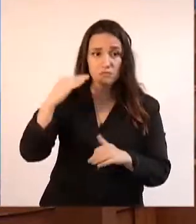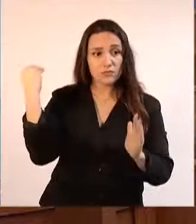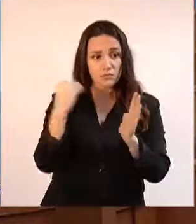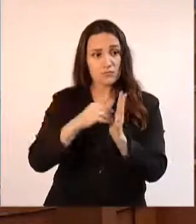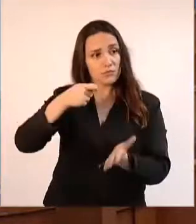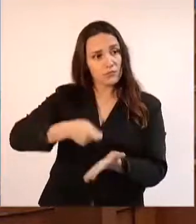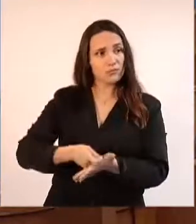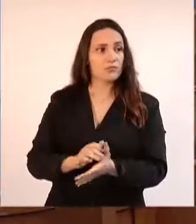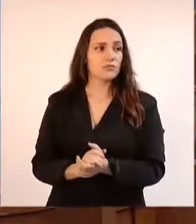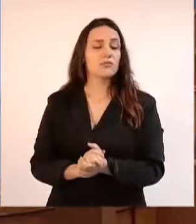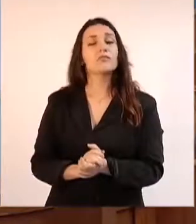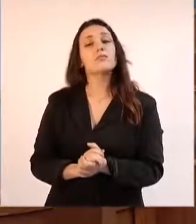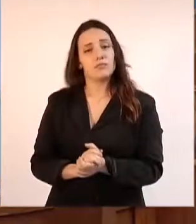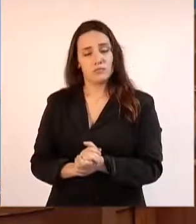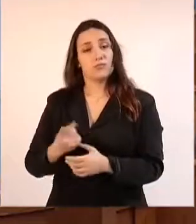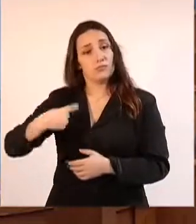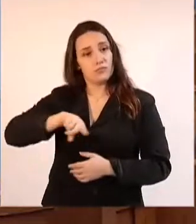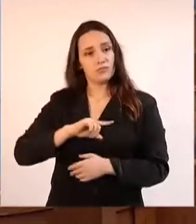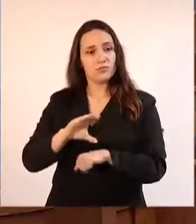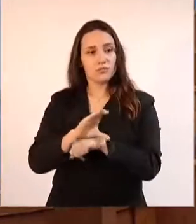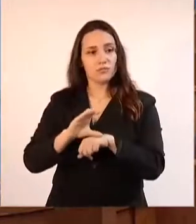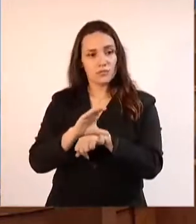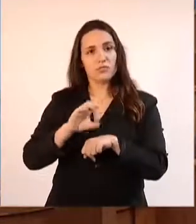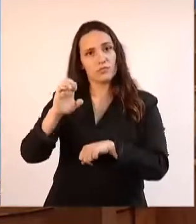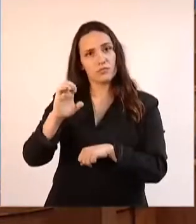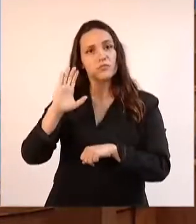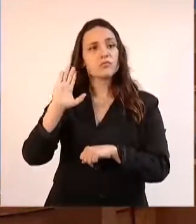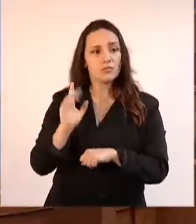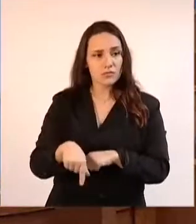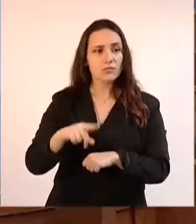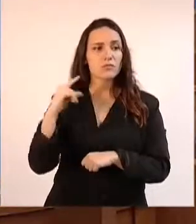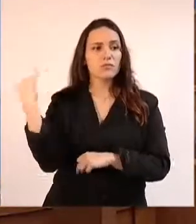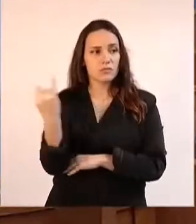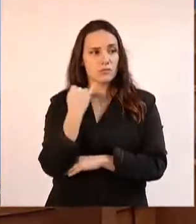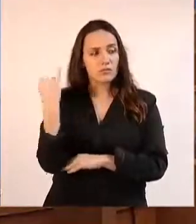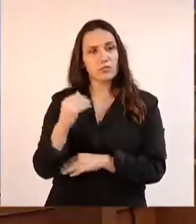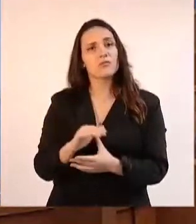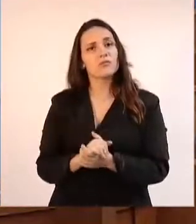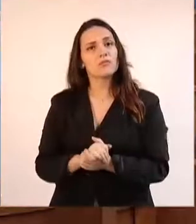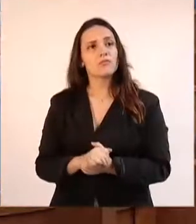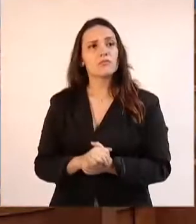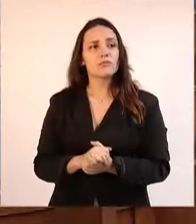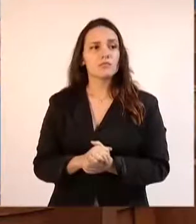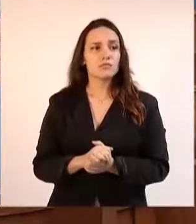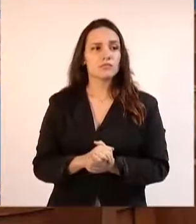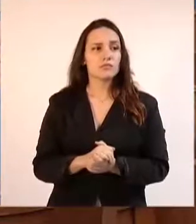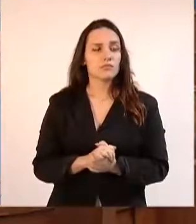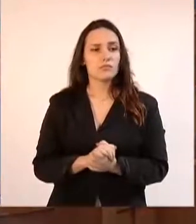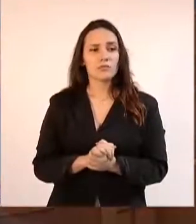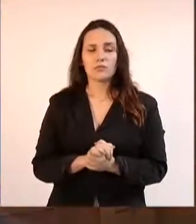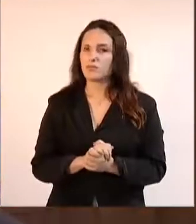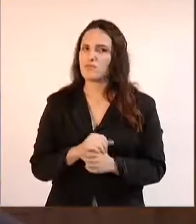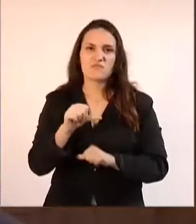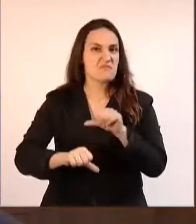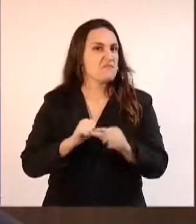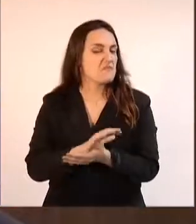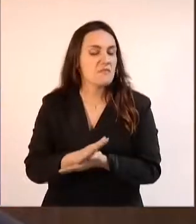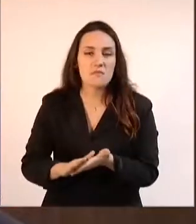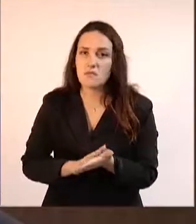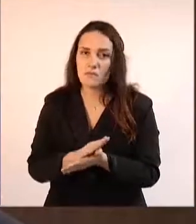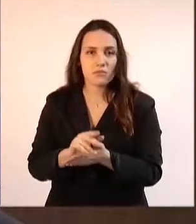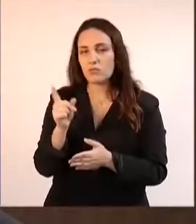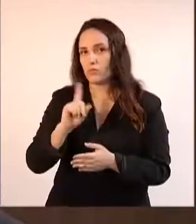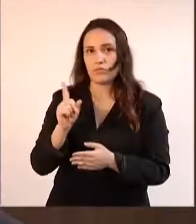a nossa Constituição de Mato Grosso do Sul, é importante dizer, senhor presidente, nós não estamos alterando hoje